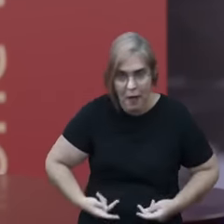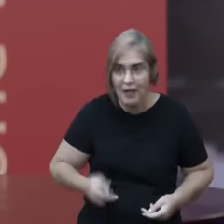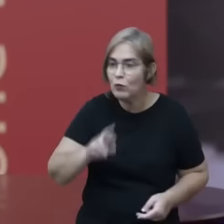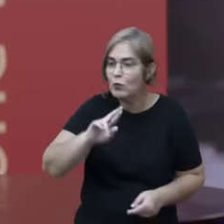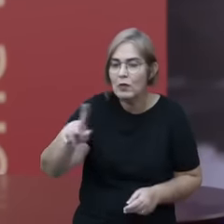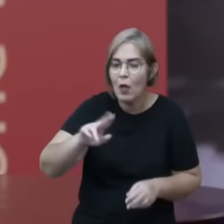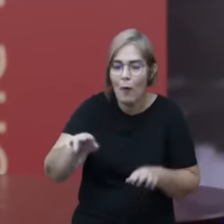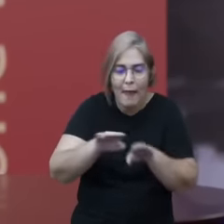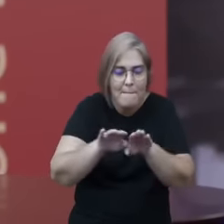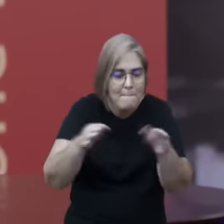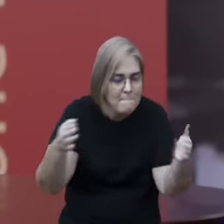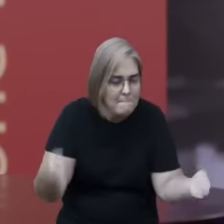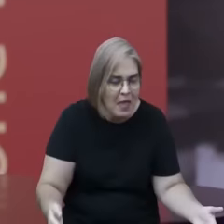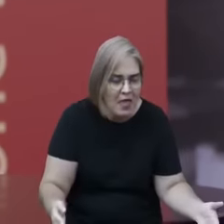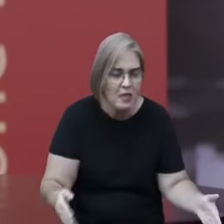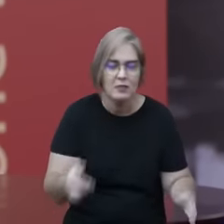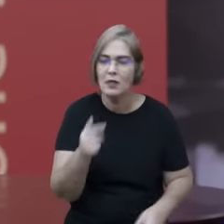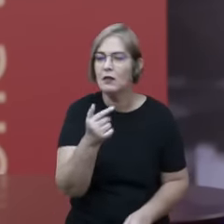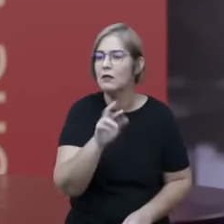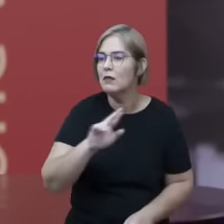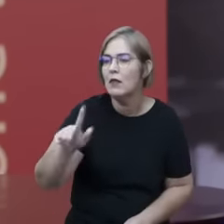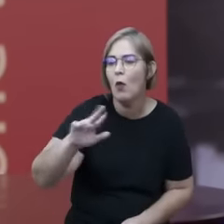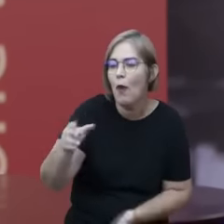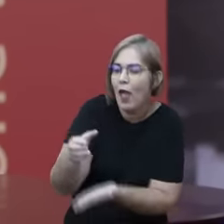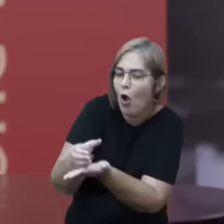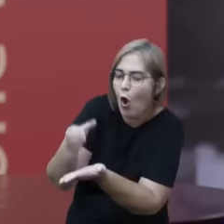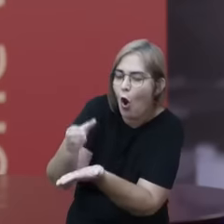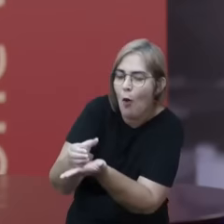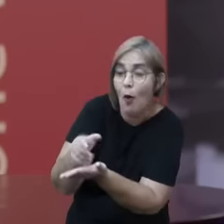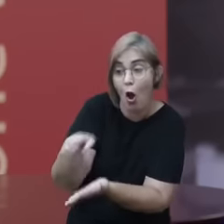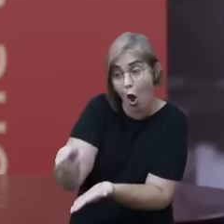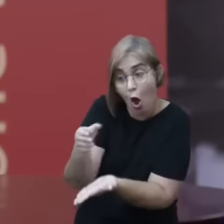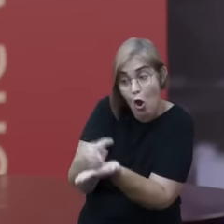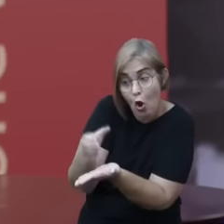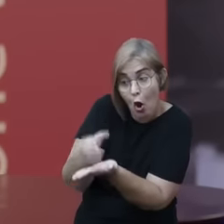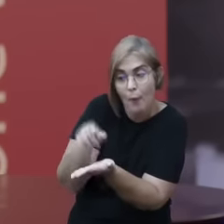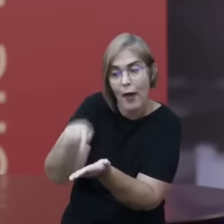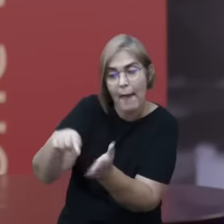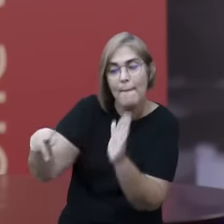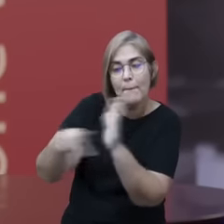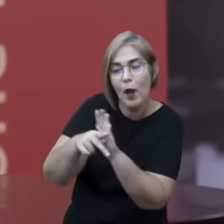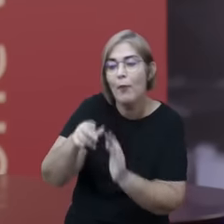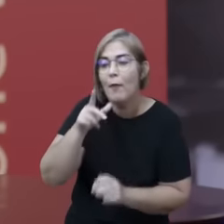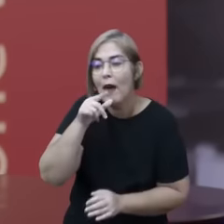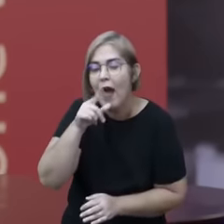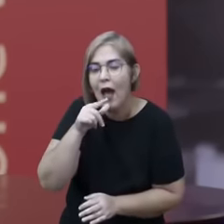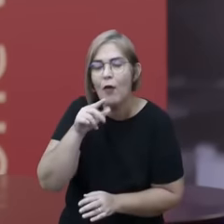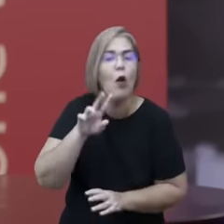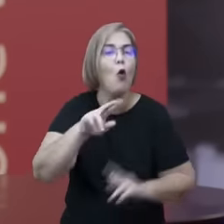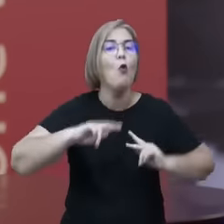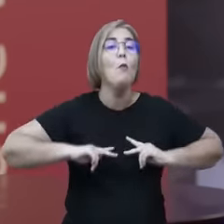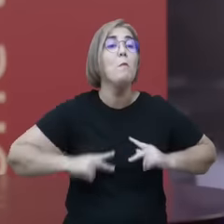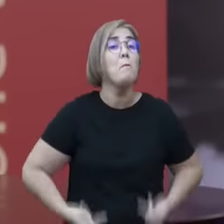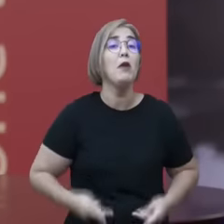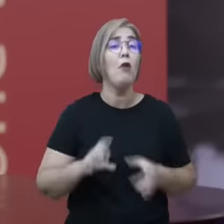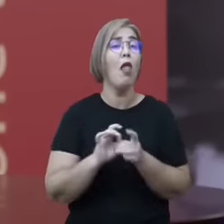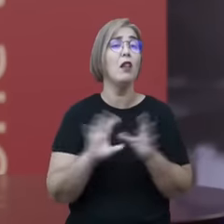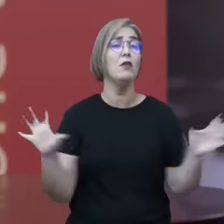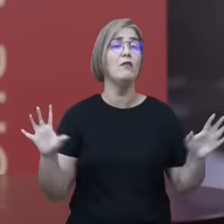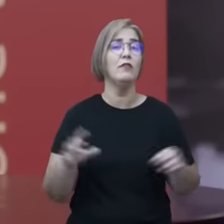prévio e uma essência pré-definida e uma finalidade. Tá tudo arrumadinho aqui, não há problema pro copo, nem pra mesa, mas para nós